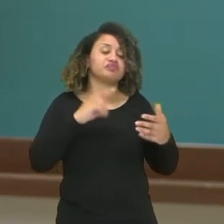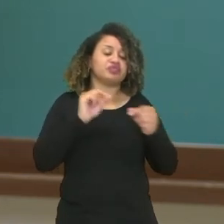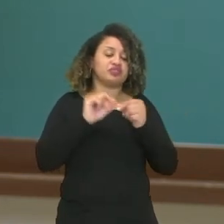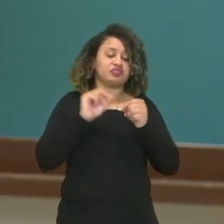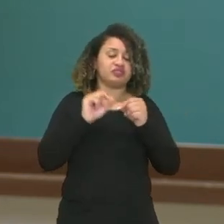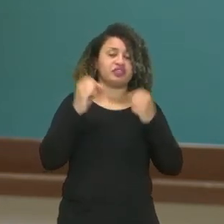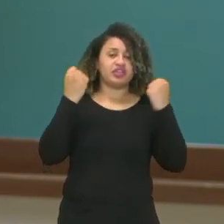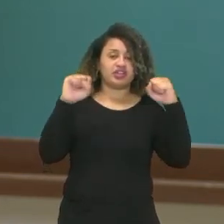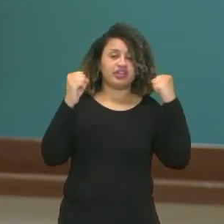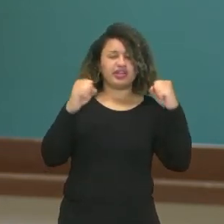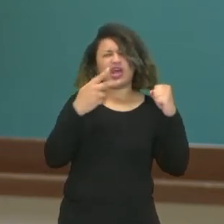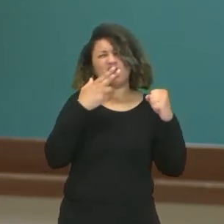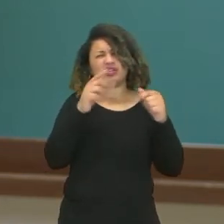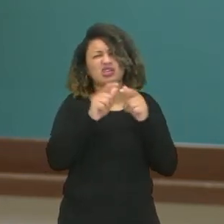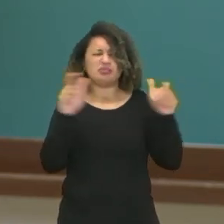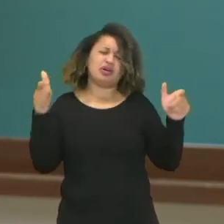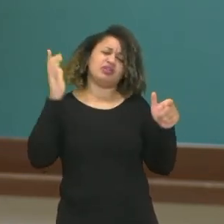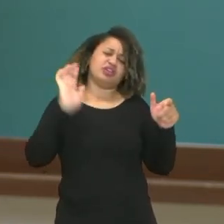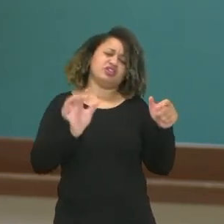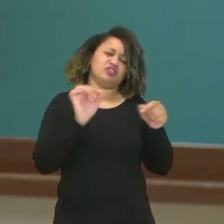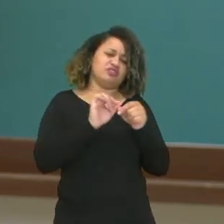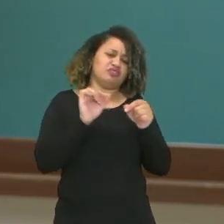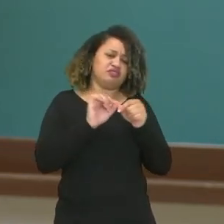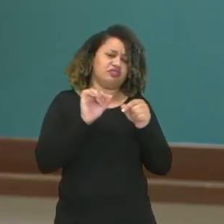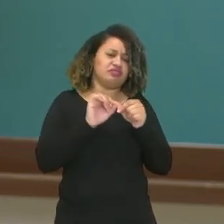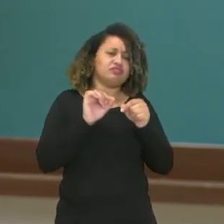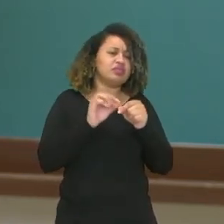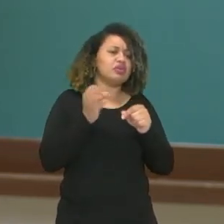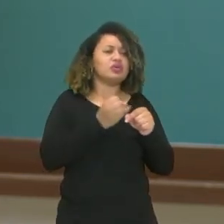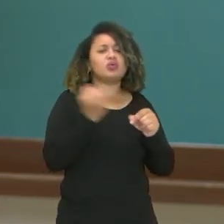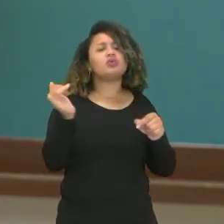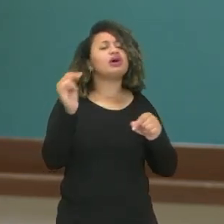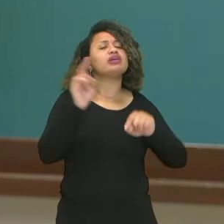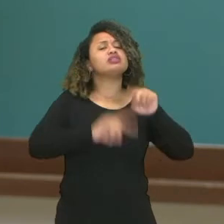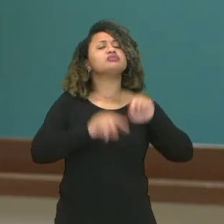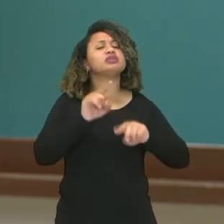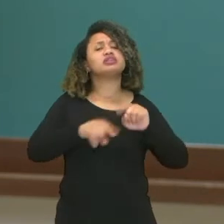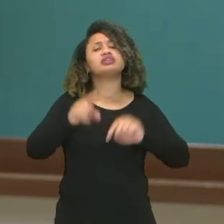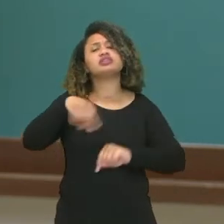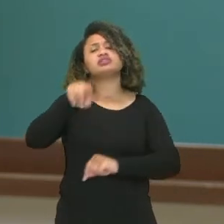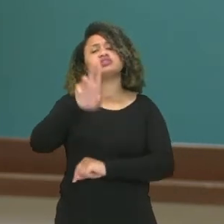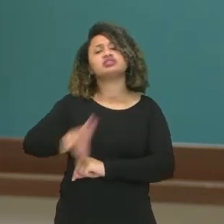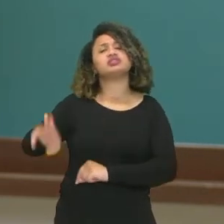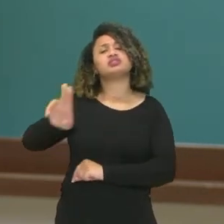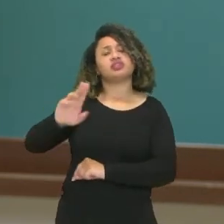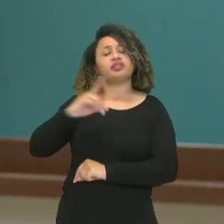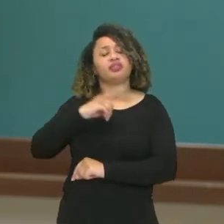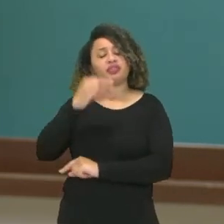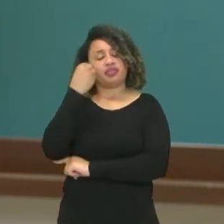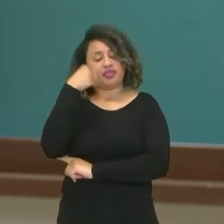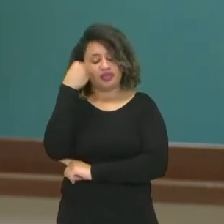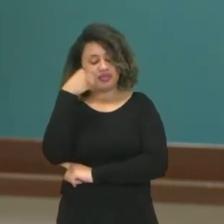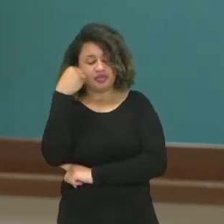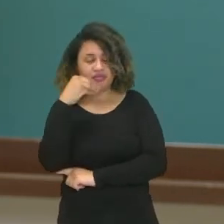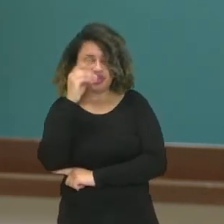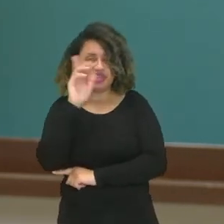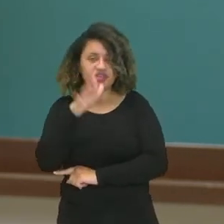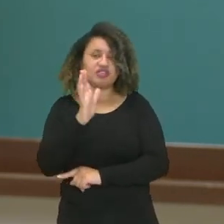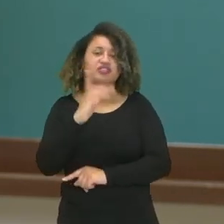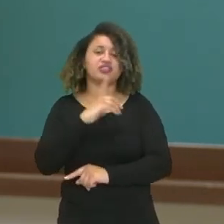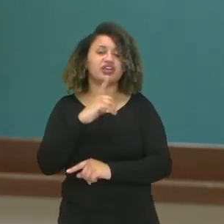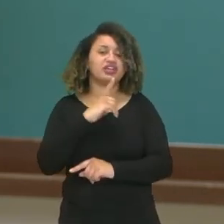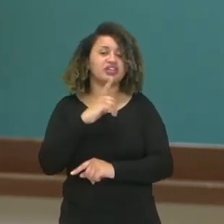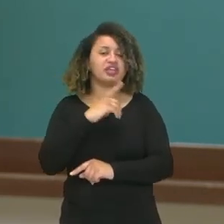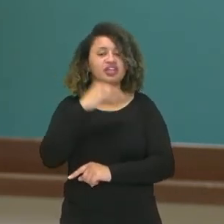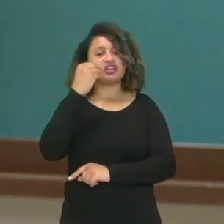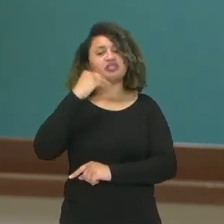de ginástica, acredito que a maioria já tenha feito. Quais foram os equipamentos que vocês utilizaram? Vocês têm a vivência? Já